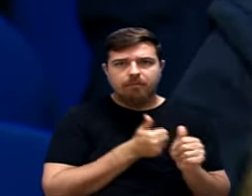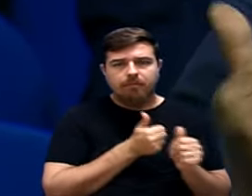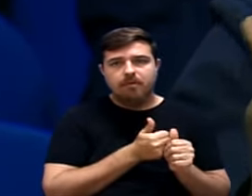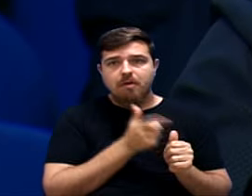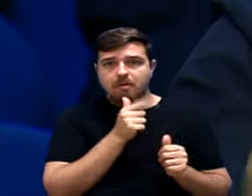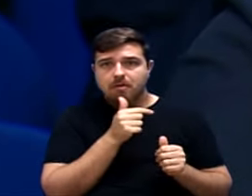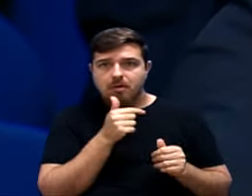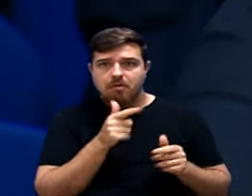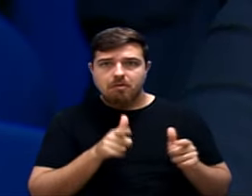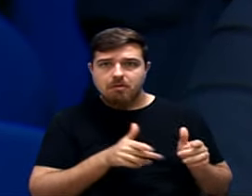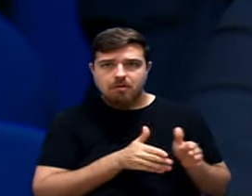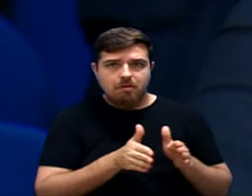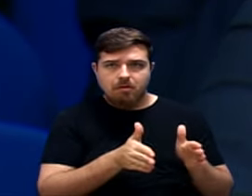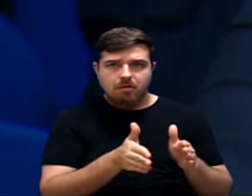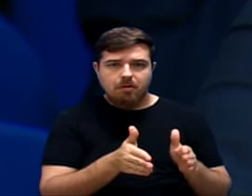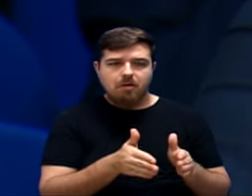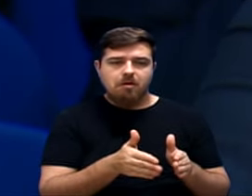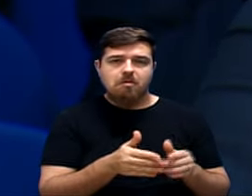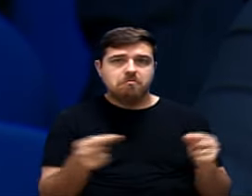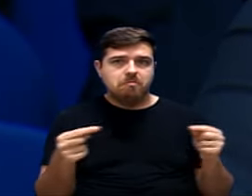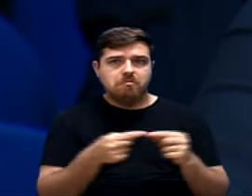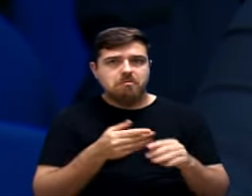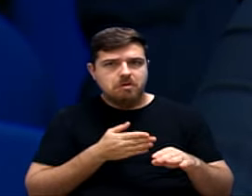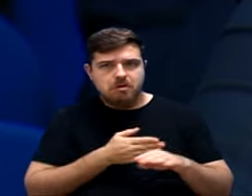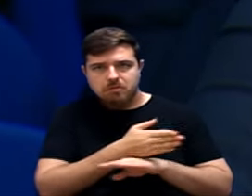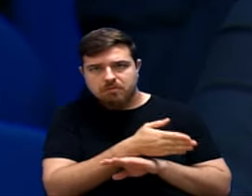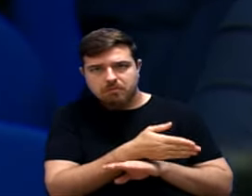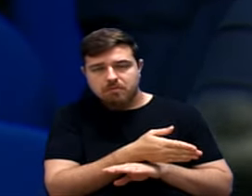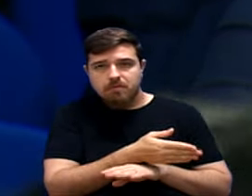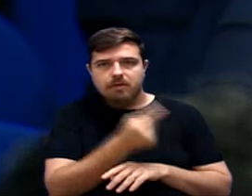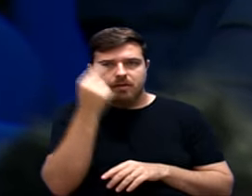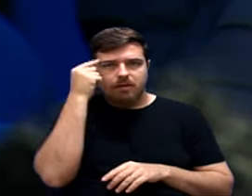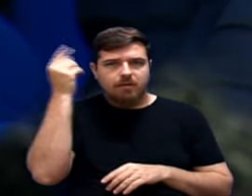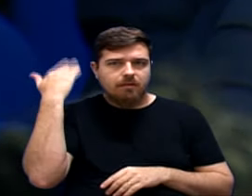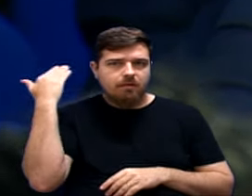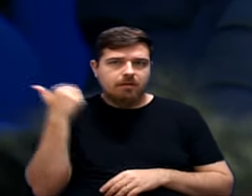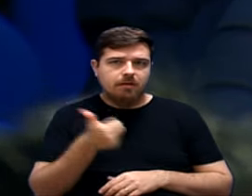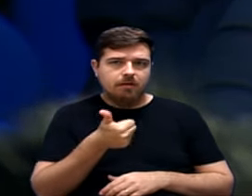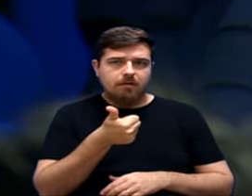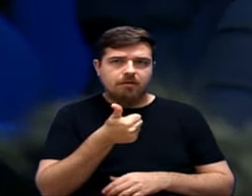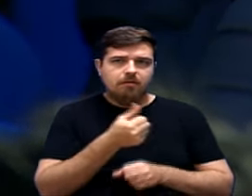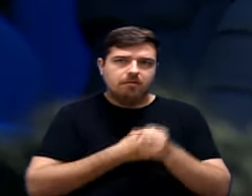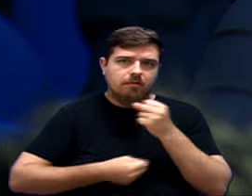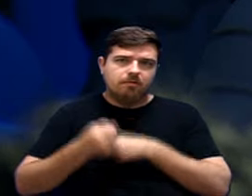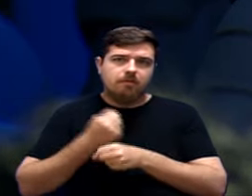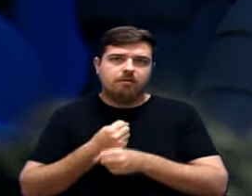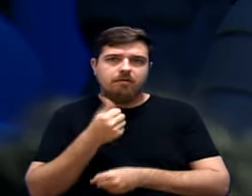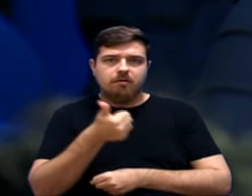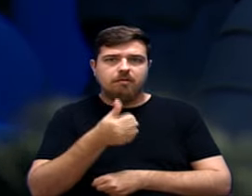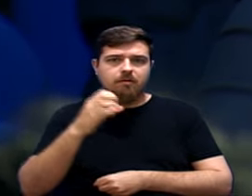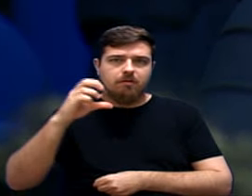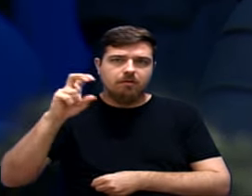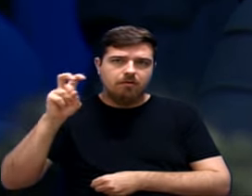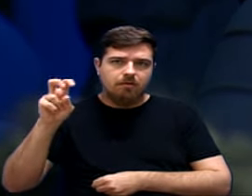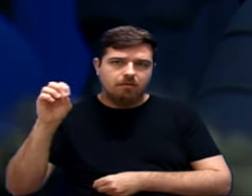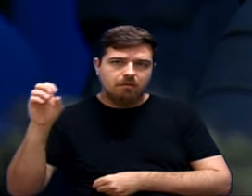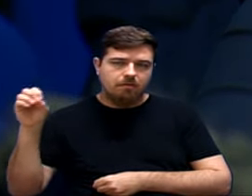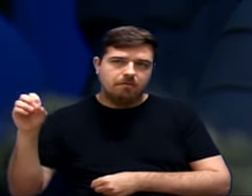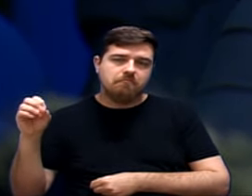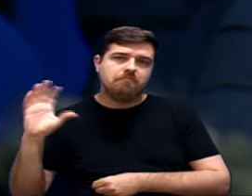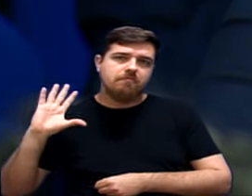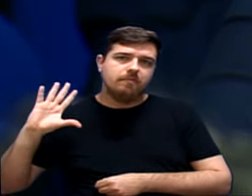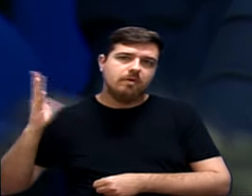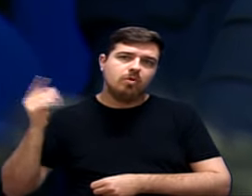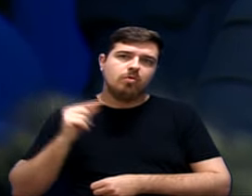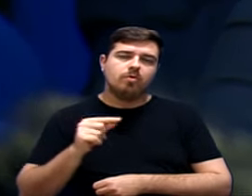é invasão isso aí sabe o que me fez me lembrar 15.00 1.00 que daí